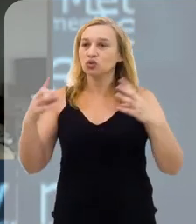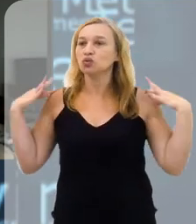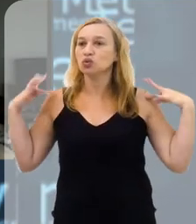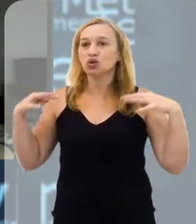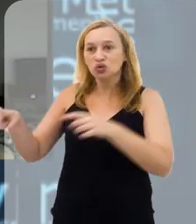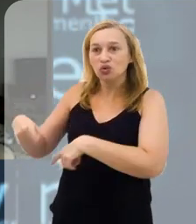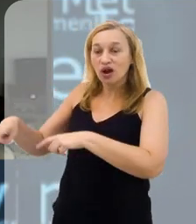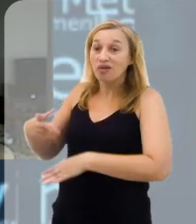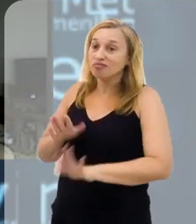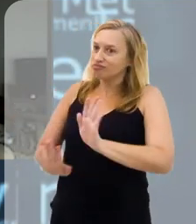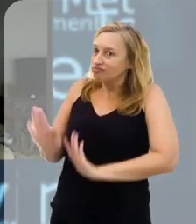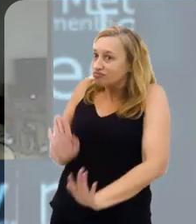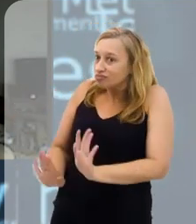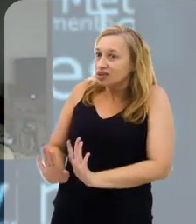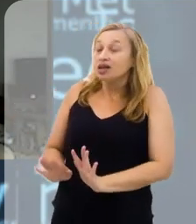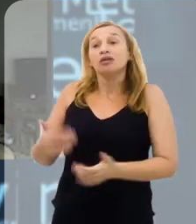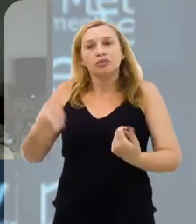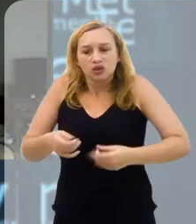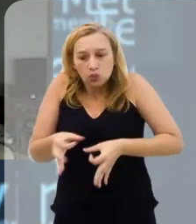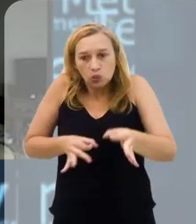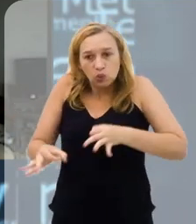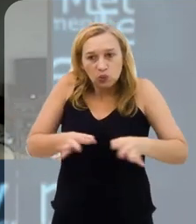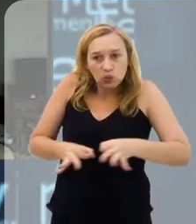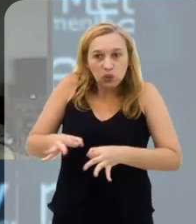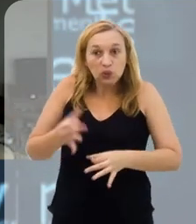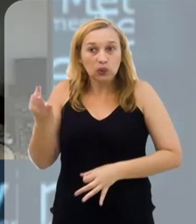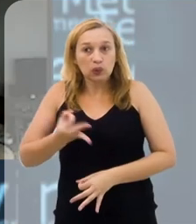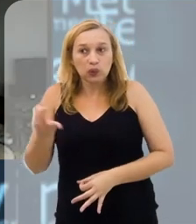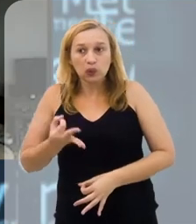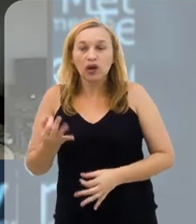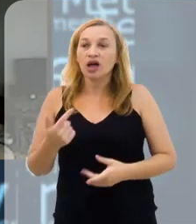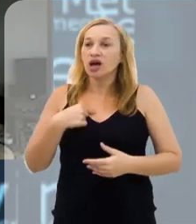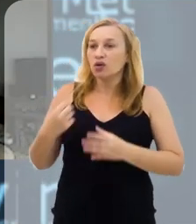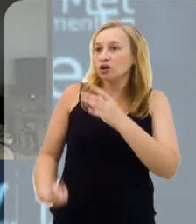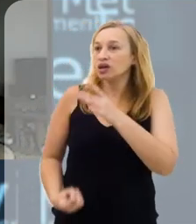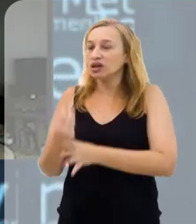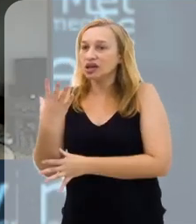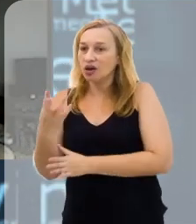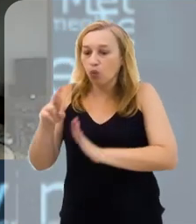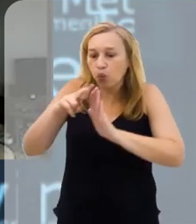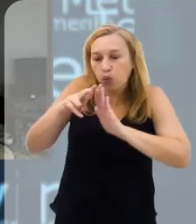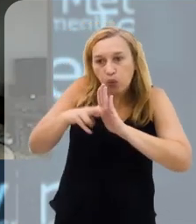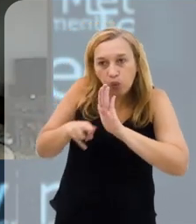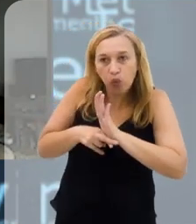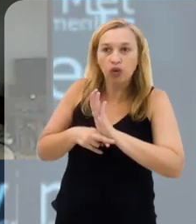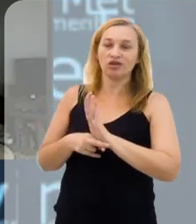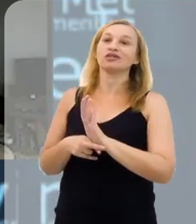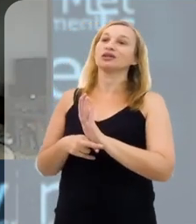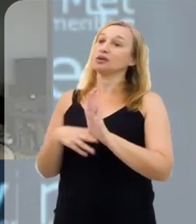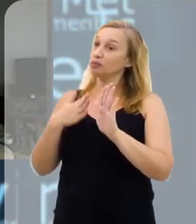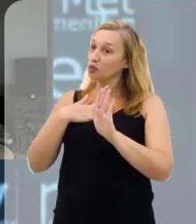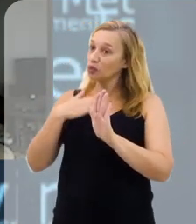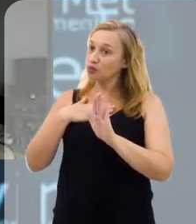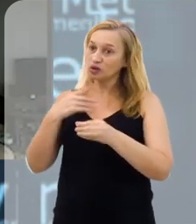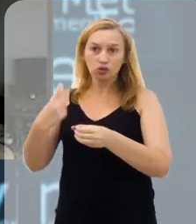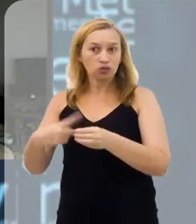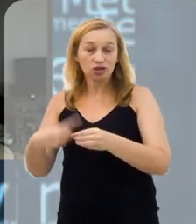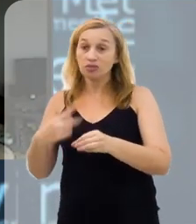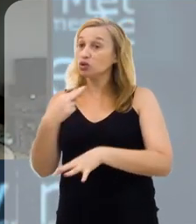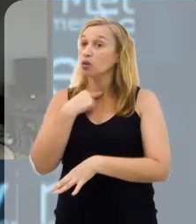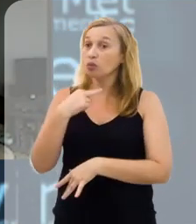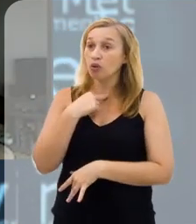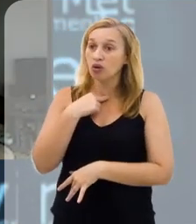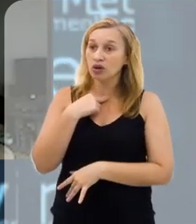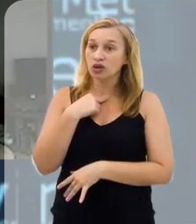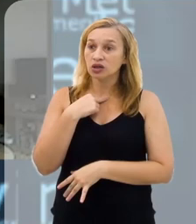mundo aqui no bairro, que o turismo rural tem que ter muito cuidado, porque ele tem que ser muito organizado. Então, eu criei uma regra, essa regra foi criada por